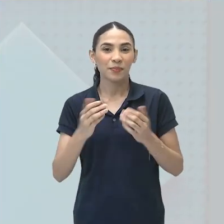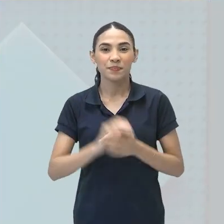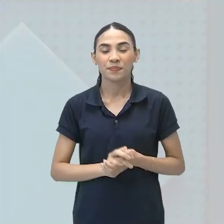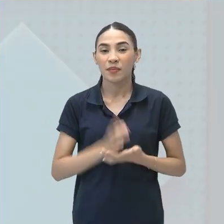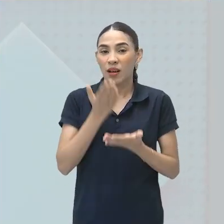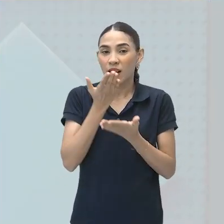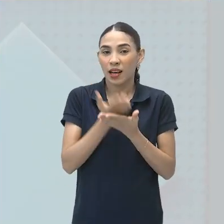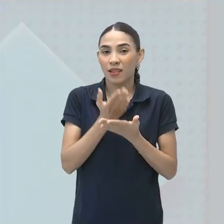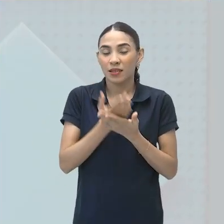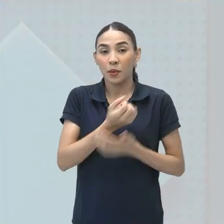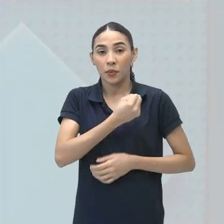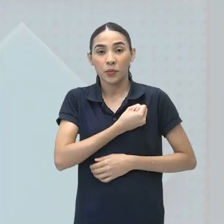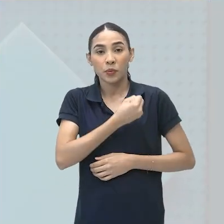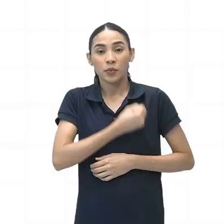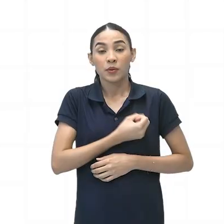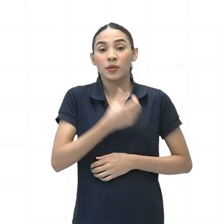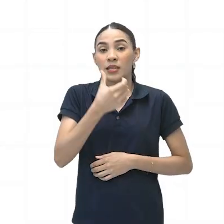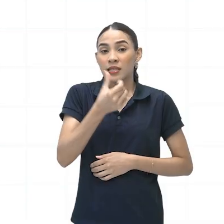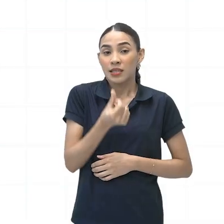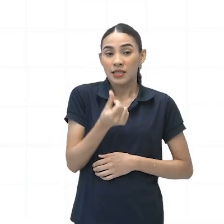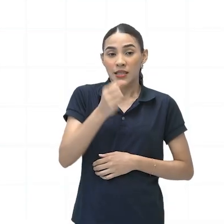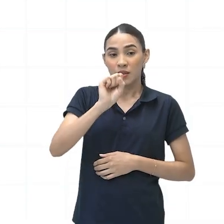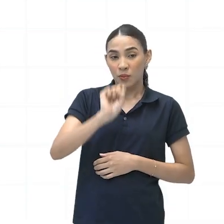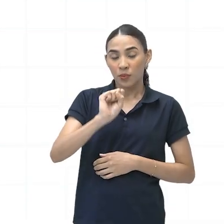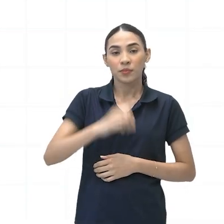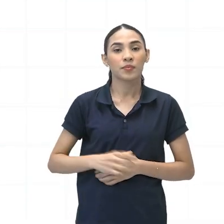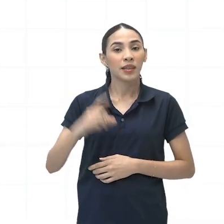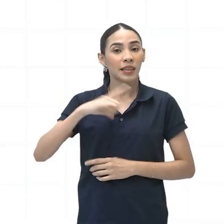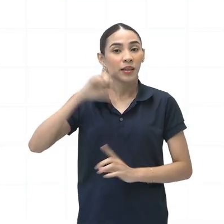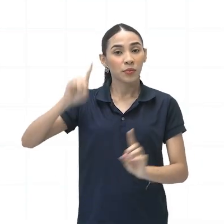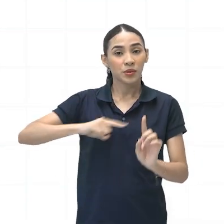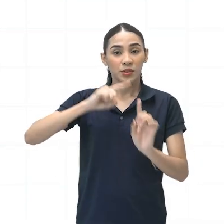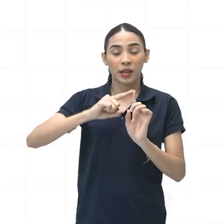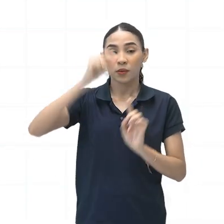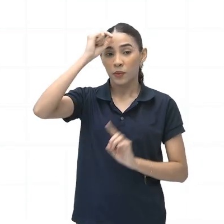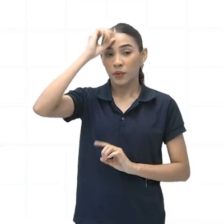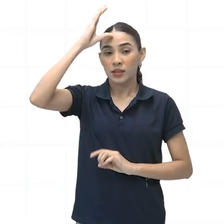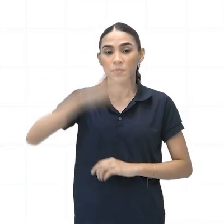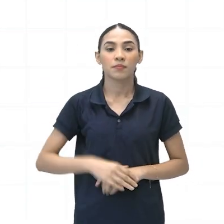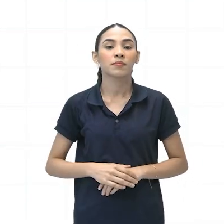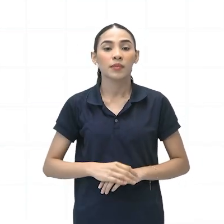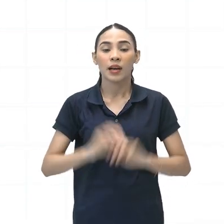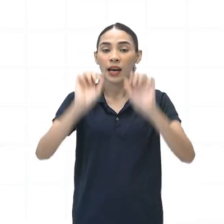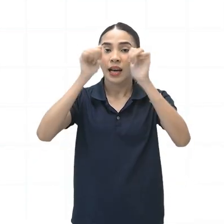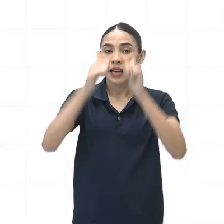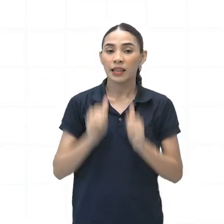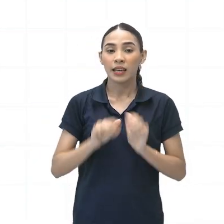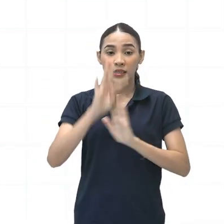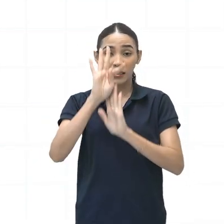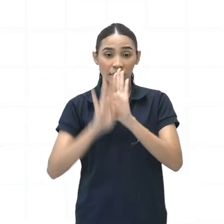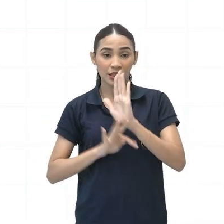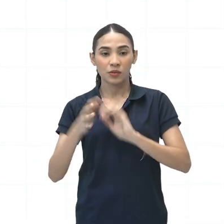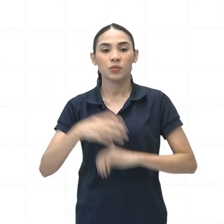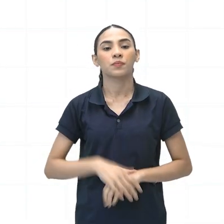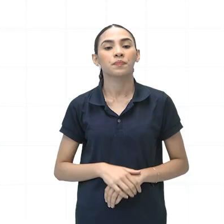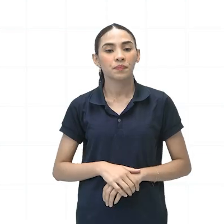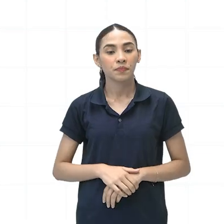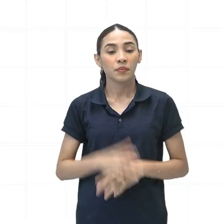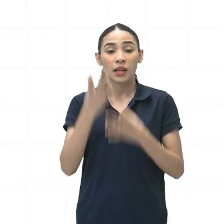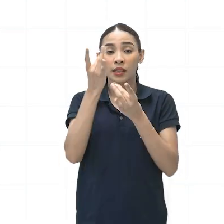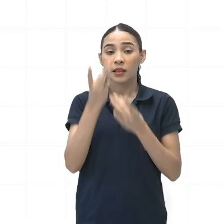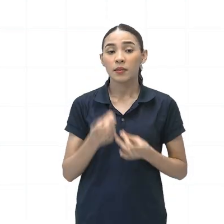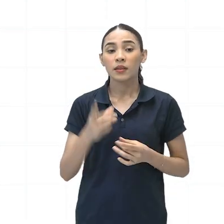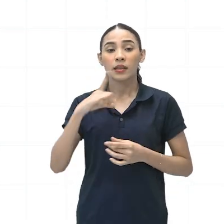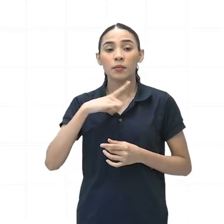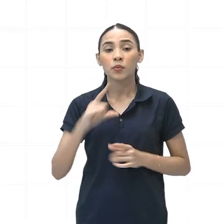é a nossa aula de número 68, que tem como objeto de conhecimento a construção da textualidade. Detalhando